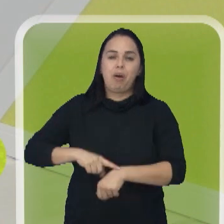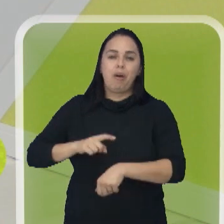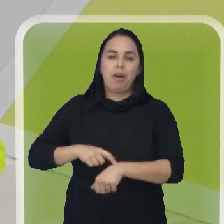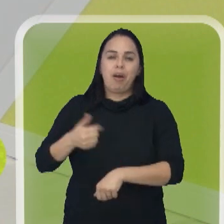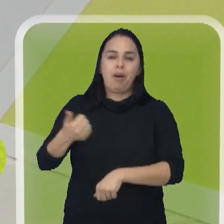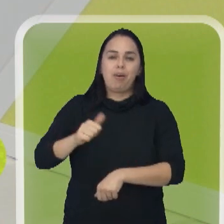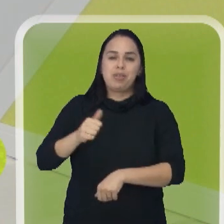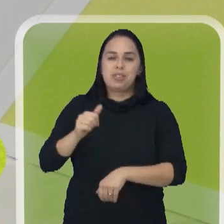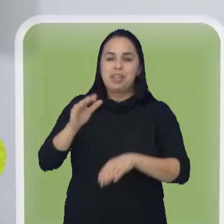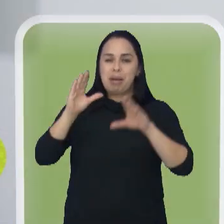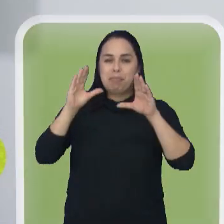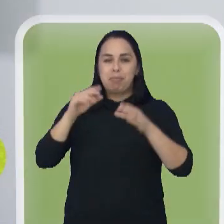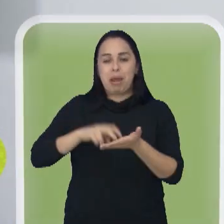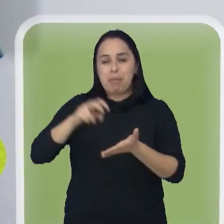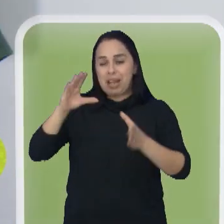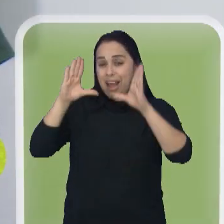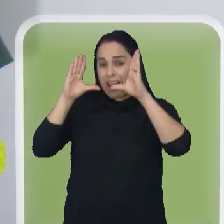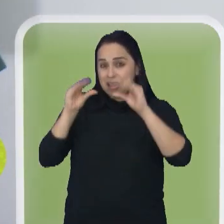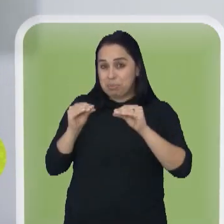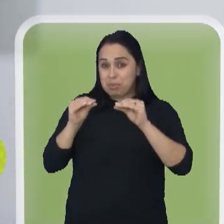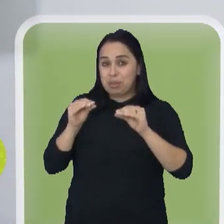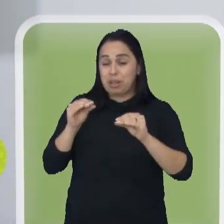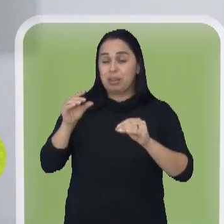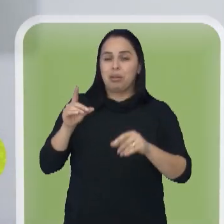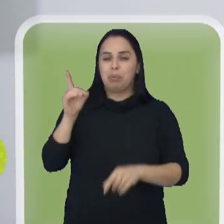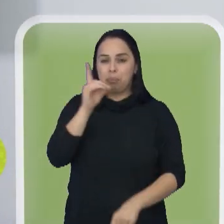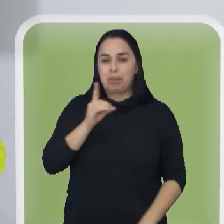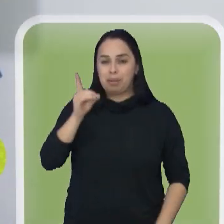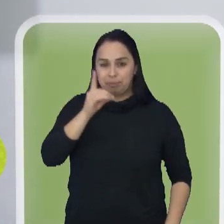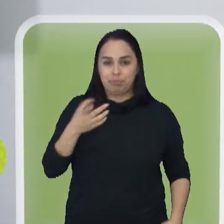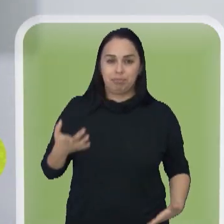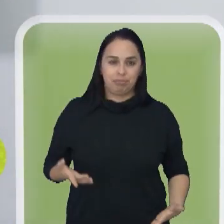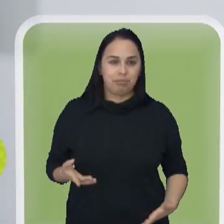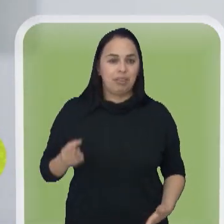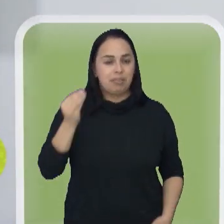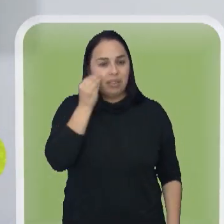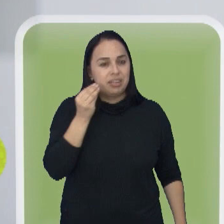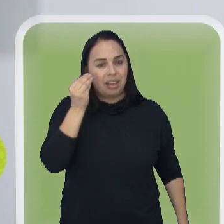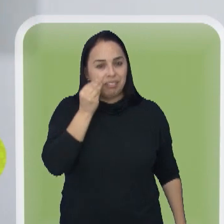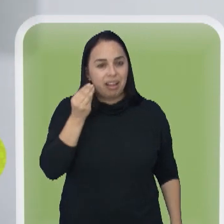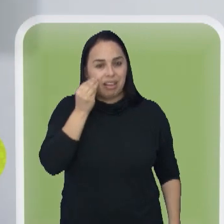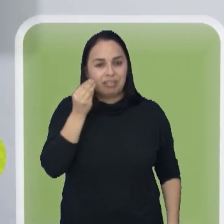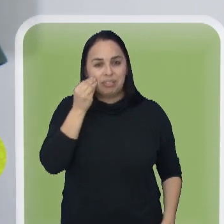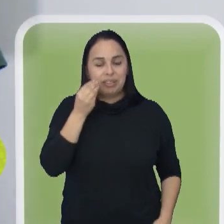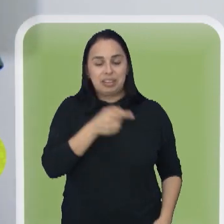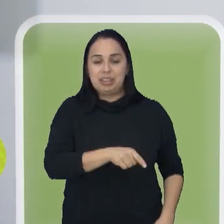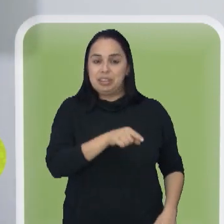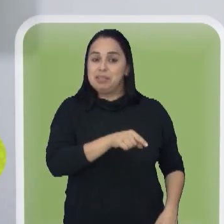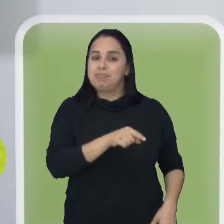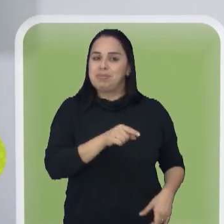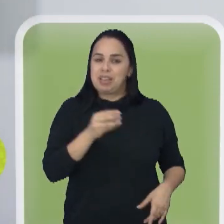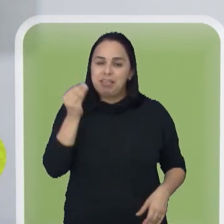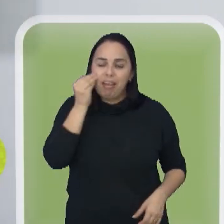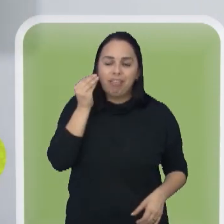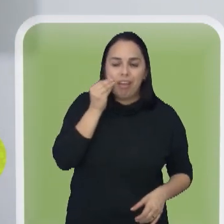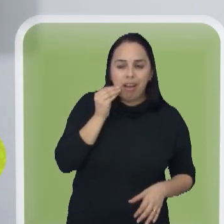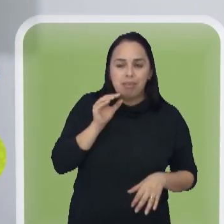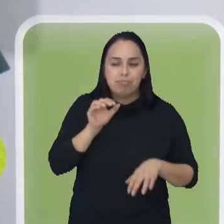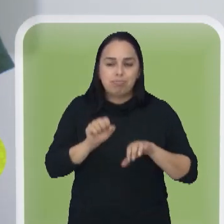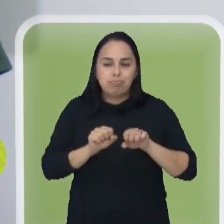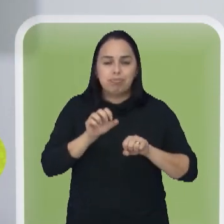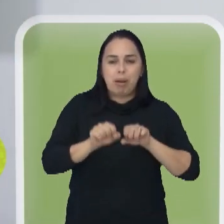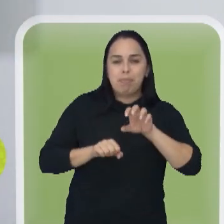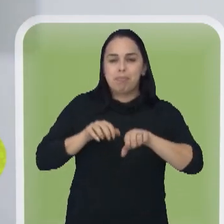do domingão, Brunão. O São José vai em busca dos pontos que perdeu em casa, né? Então, o São José vai tentar beliscar esses